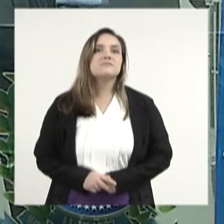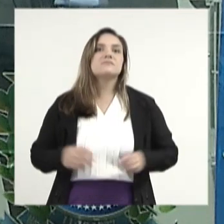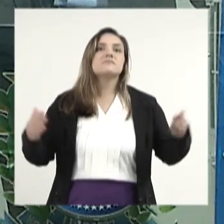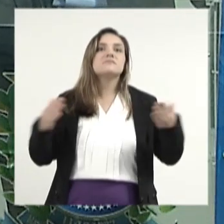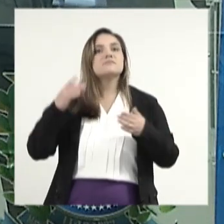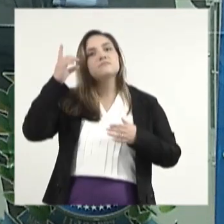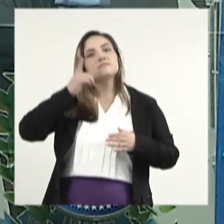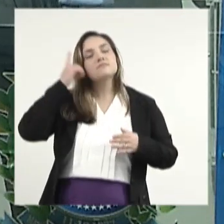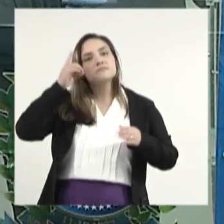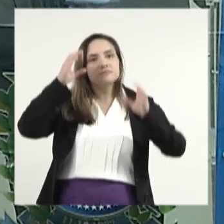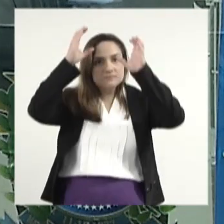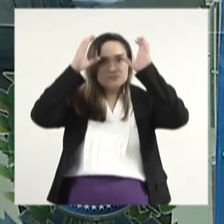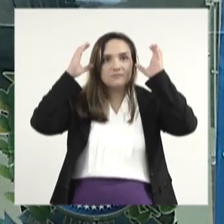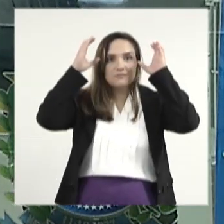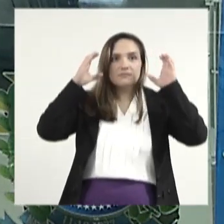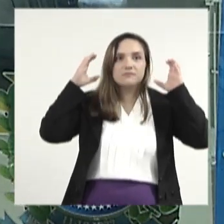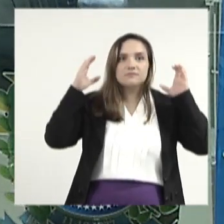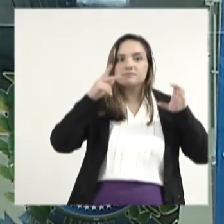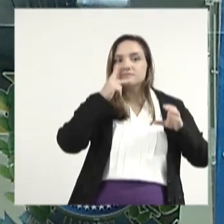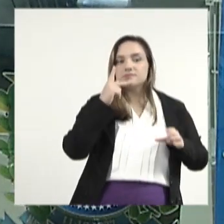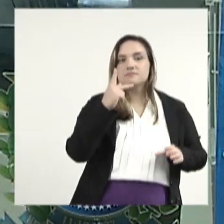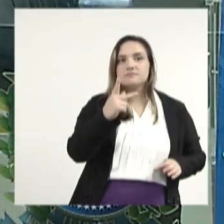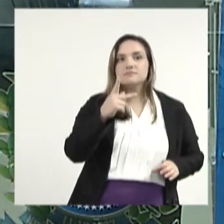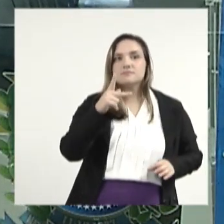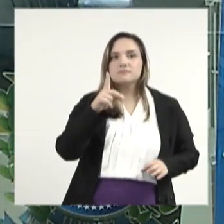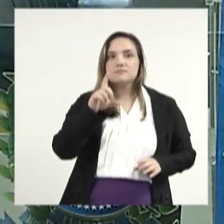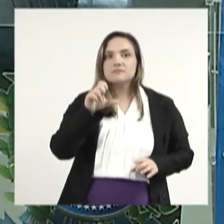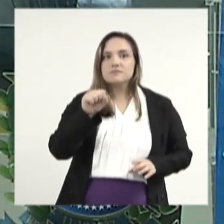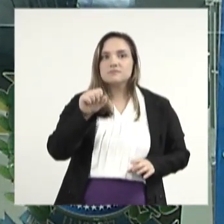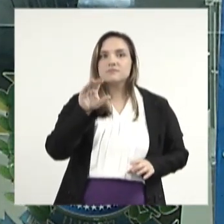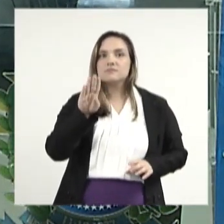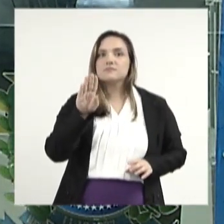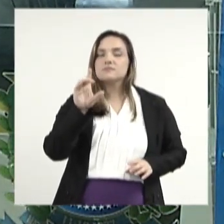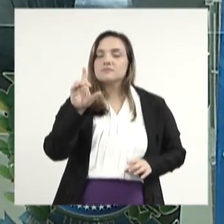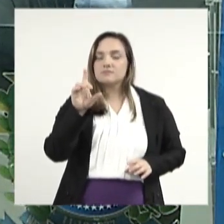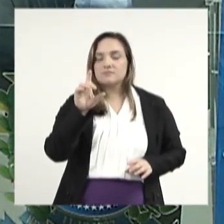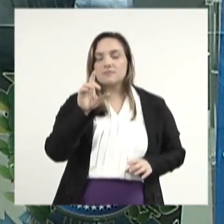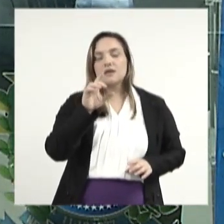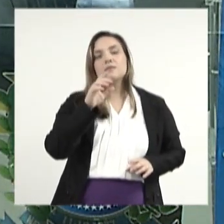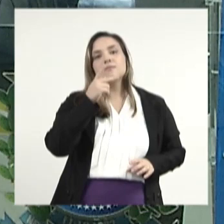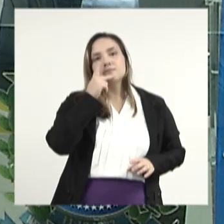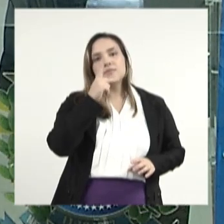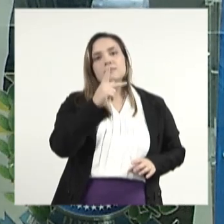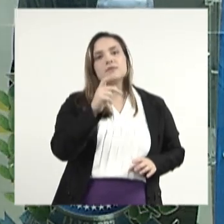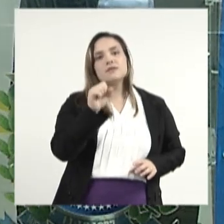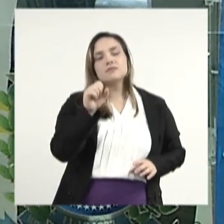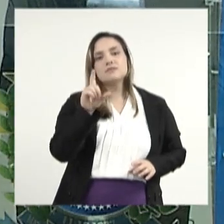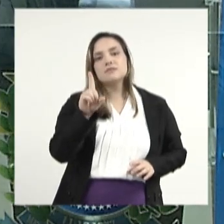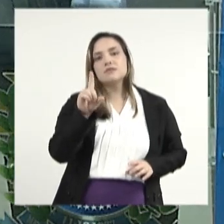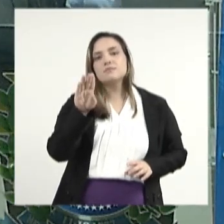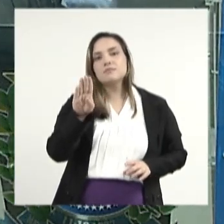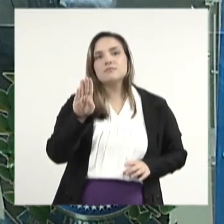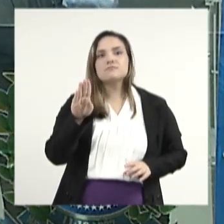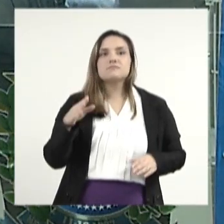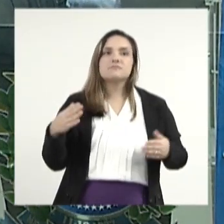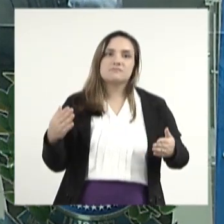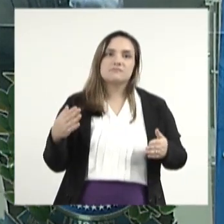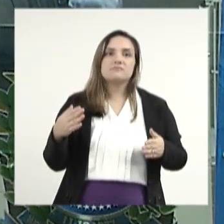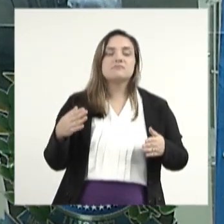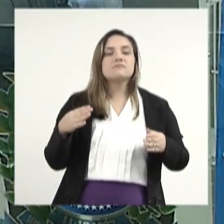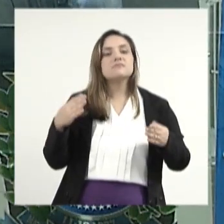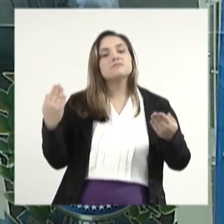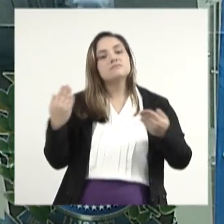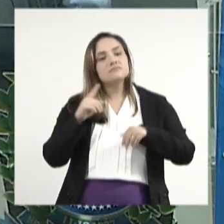O deputado Caravina, do PSDB, ele também participou desse debate. E ele,